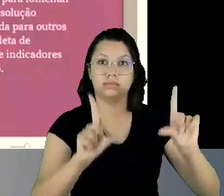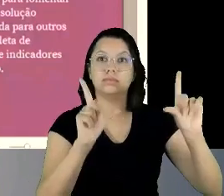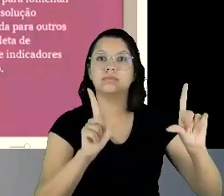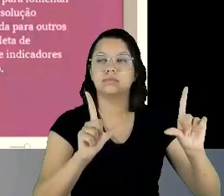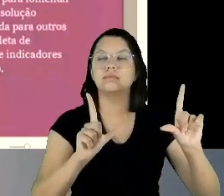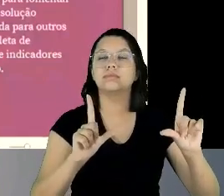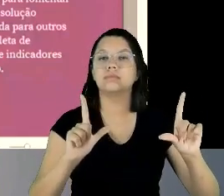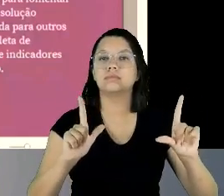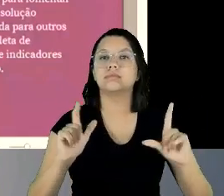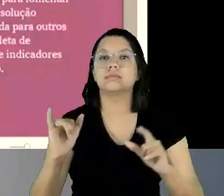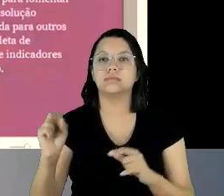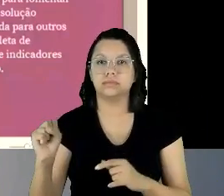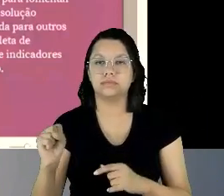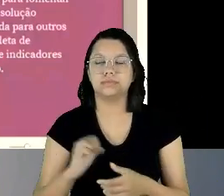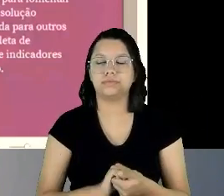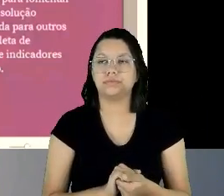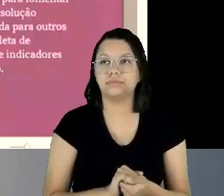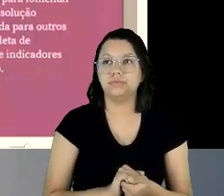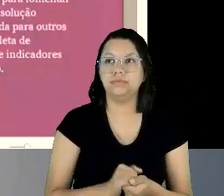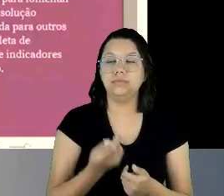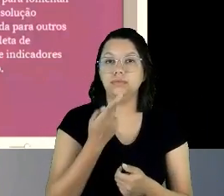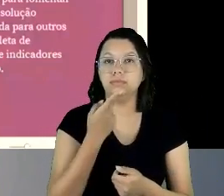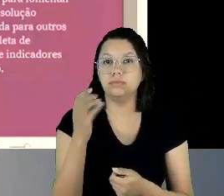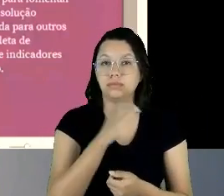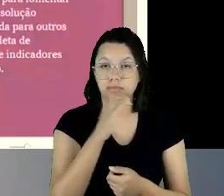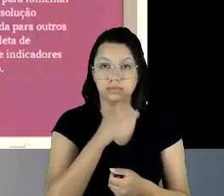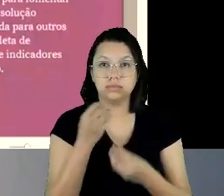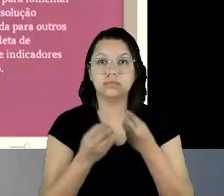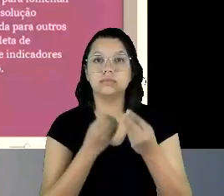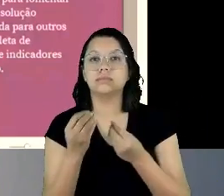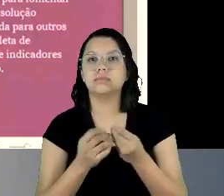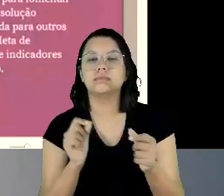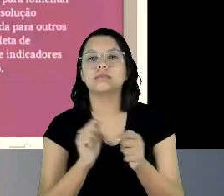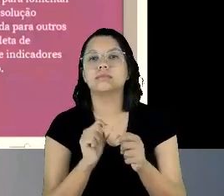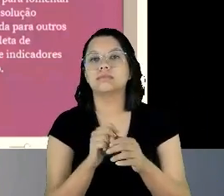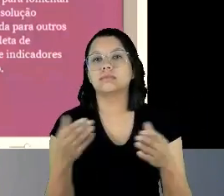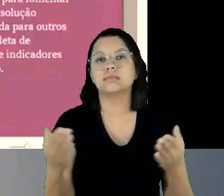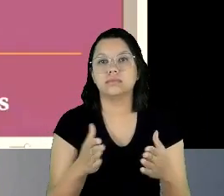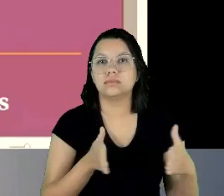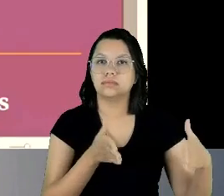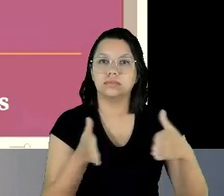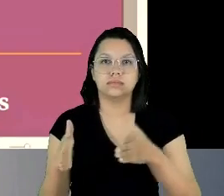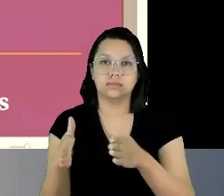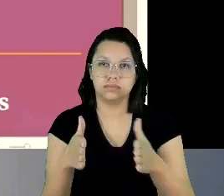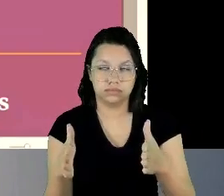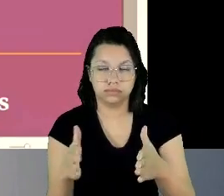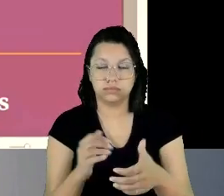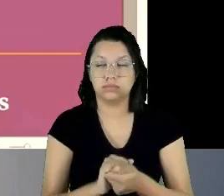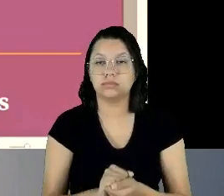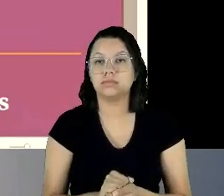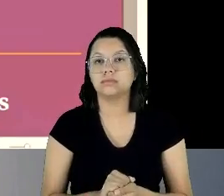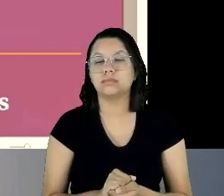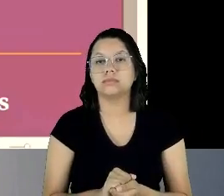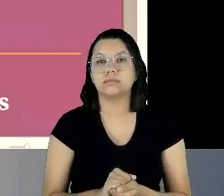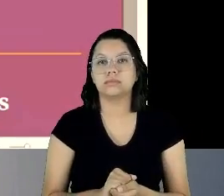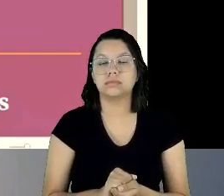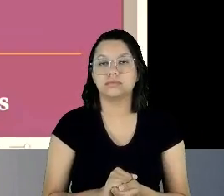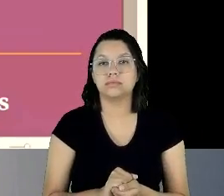eu vou brevemente contar um pouquinho como foi essa jornada,